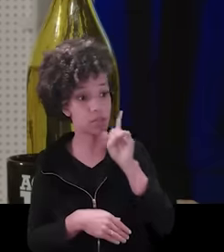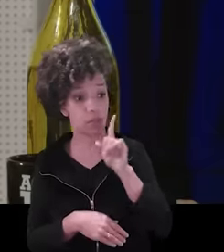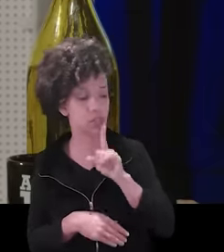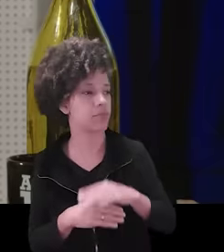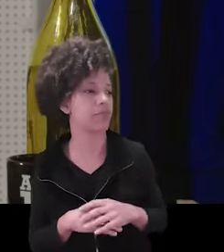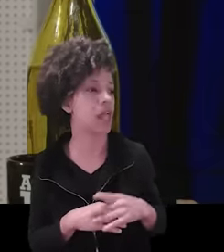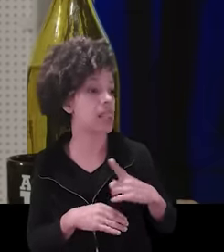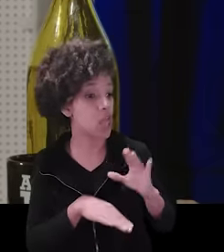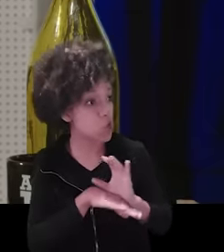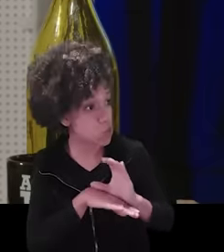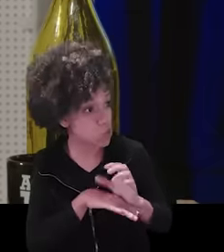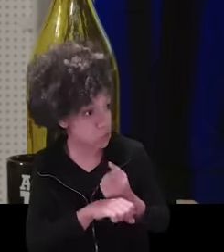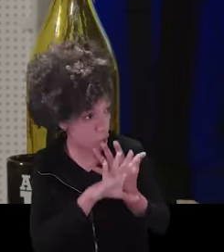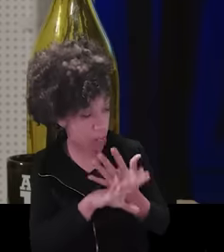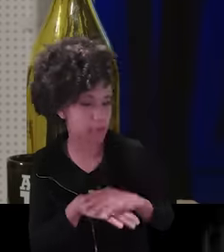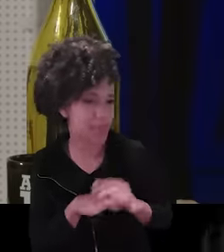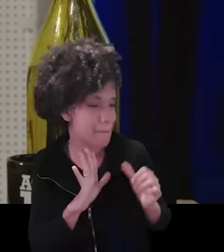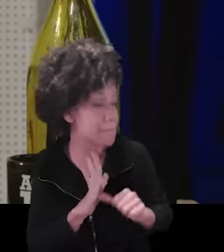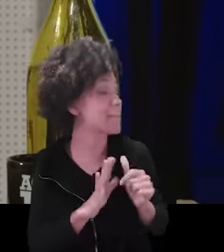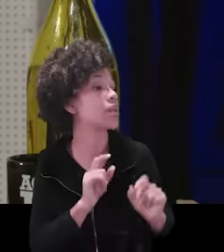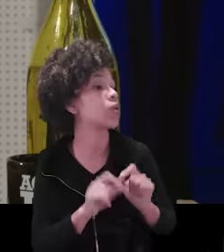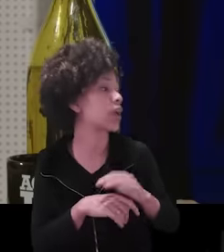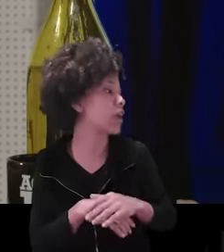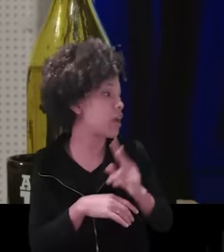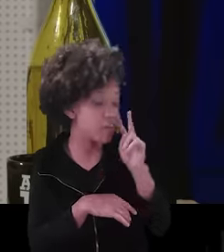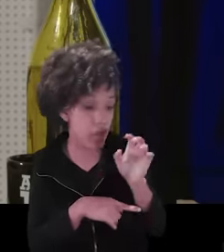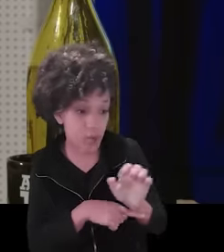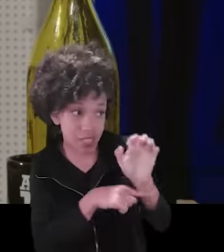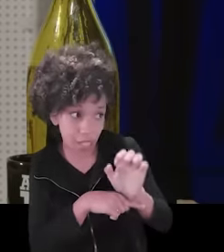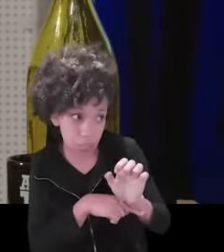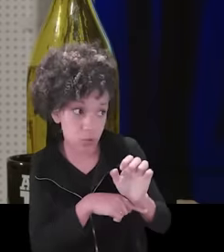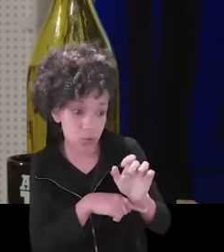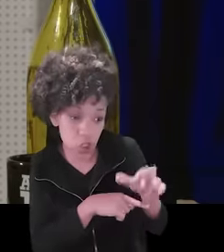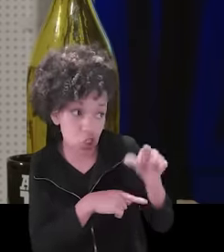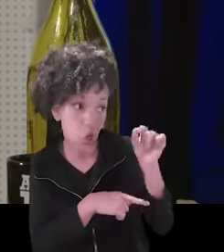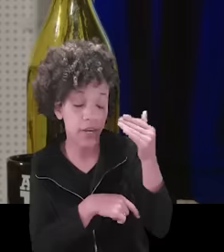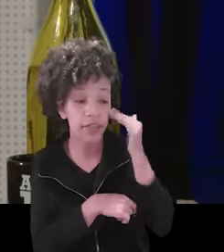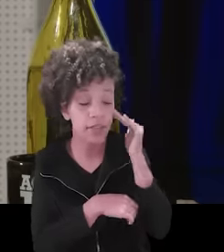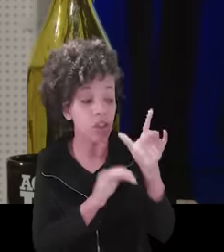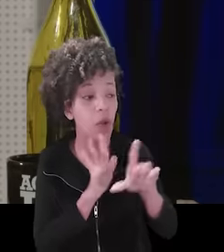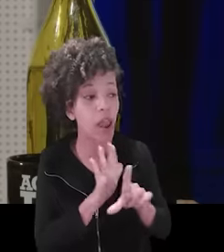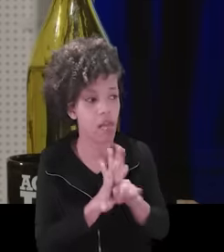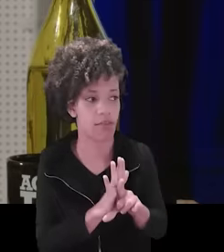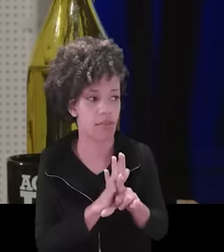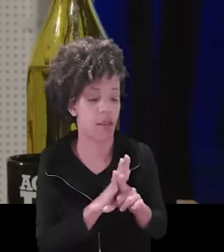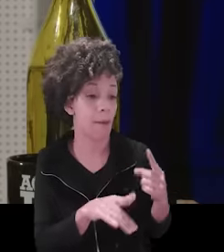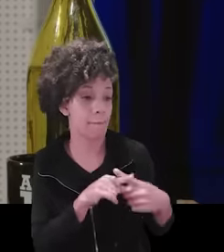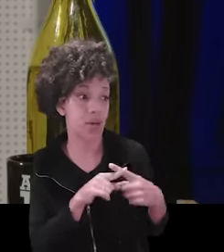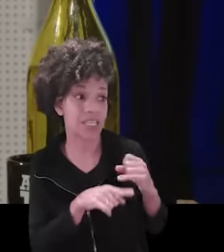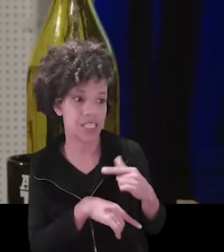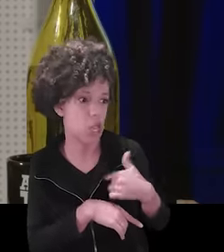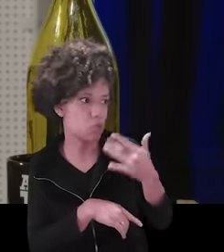morar nos Estados Unidos eu tenho um curso online que eu falo sempre isso a primeira coisa é ver o estado que você vai morar e entenda a lei daquele